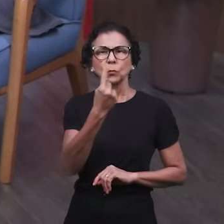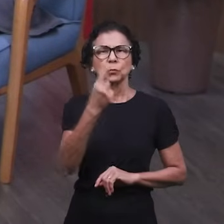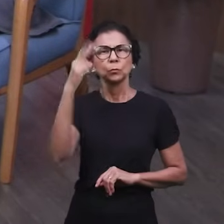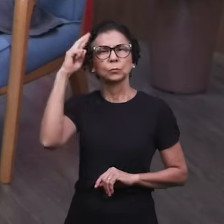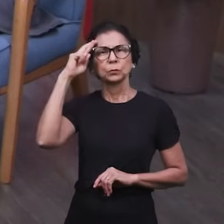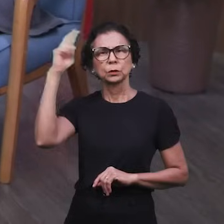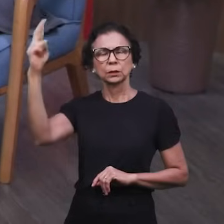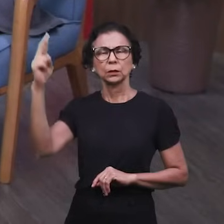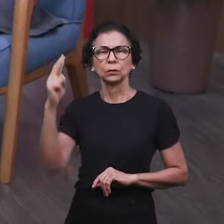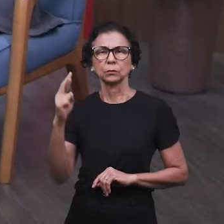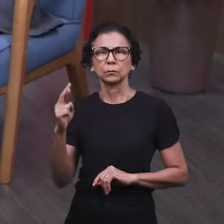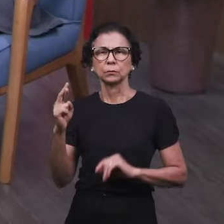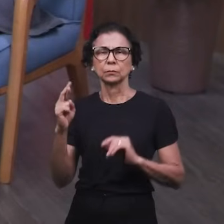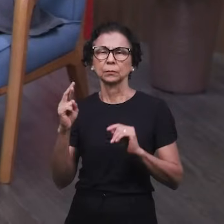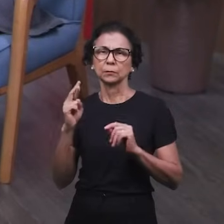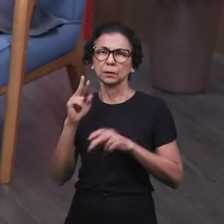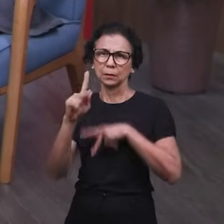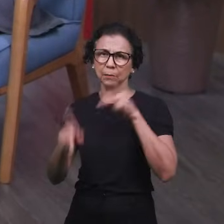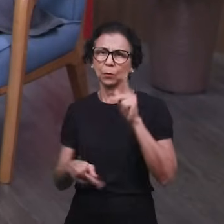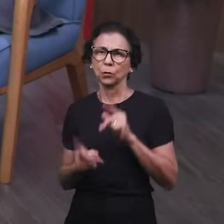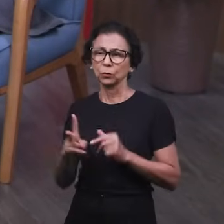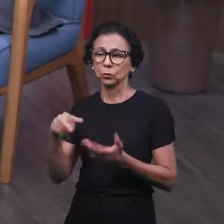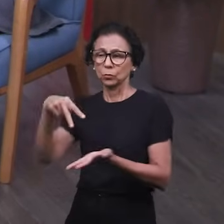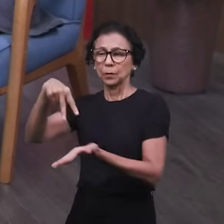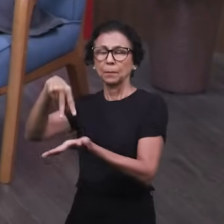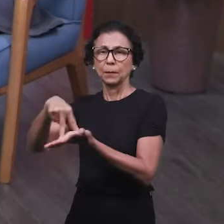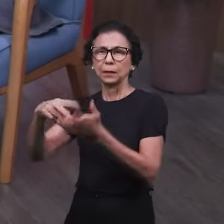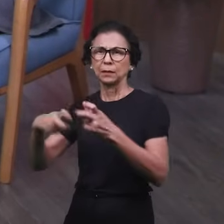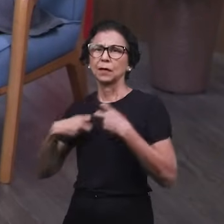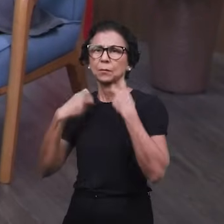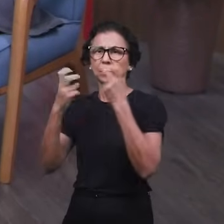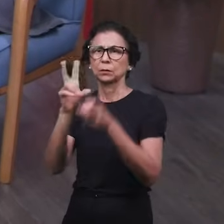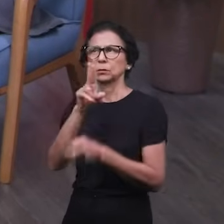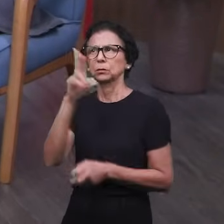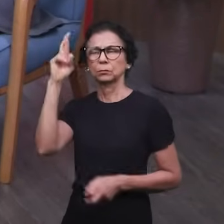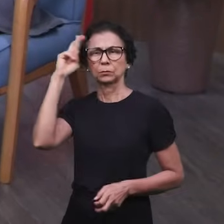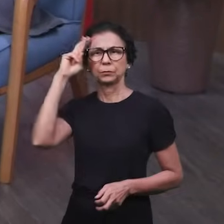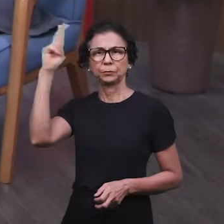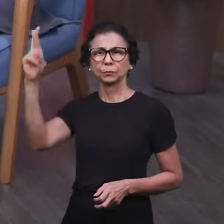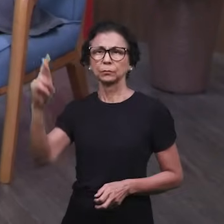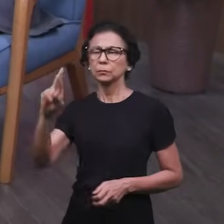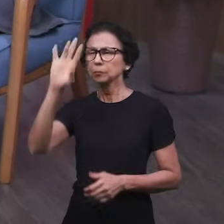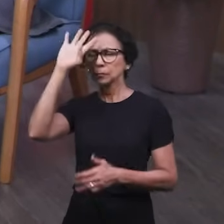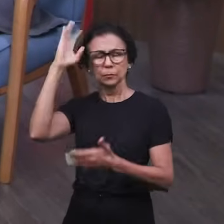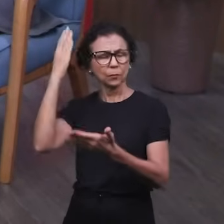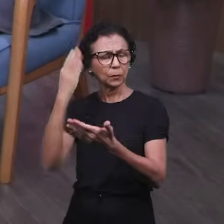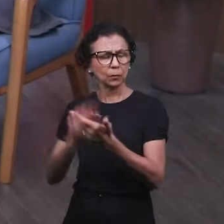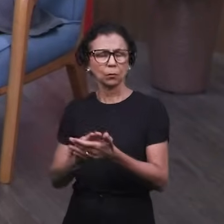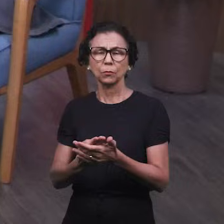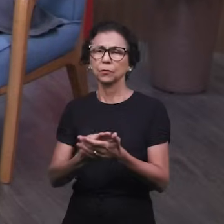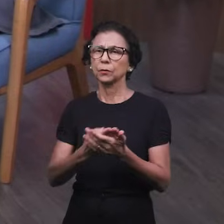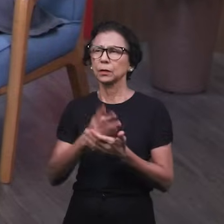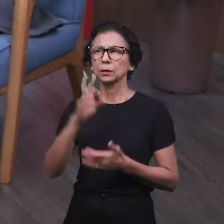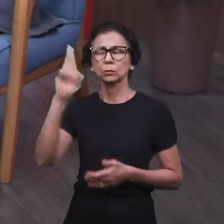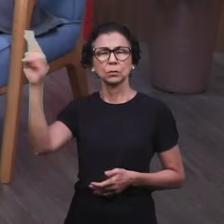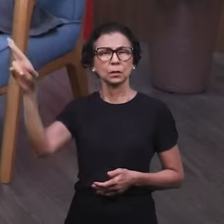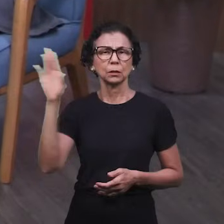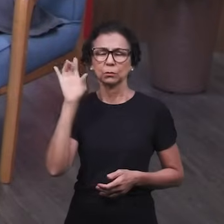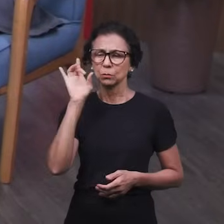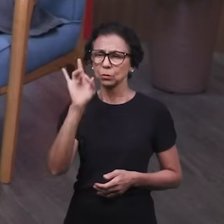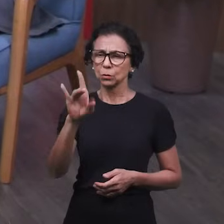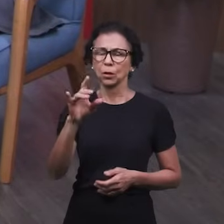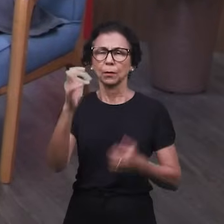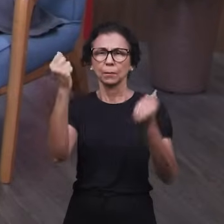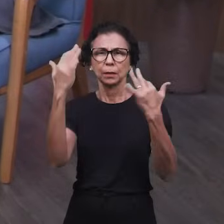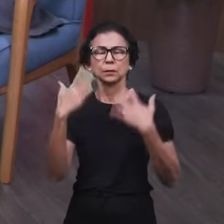estão de pé, fazendo menção do nome do Senhor, só nele confiam, só nele encontram a bênção.